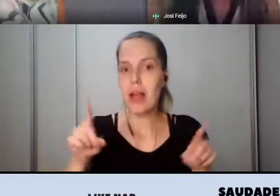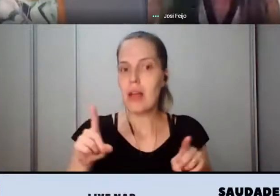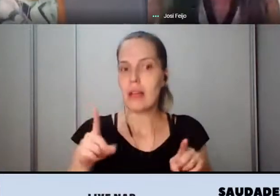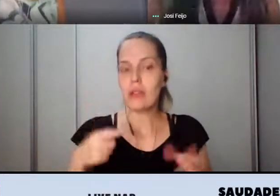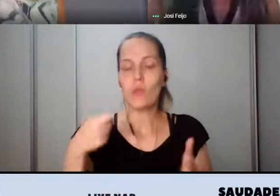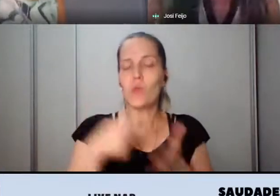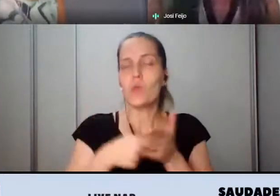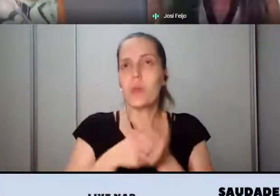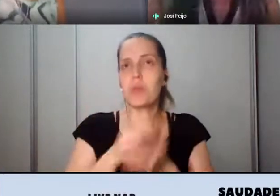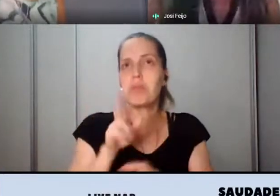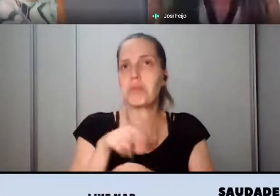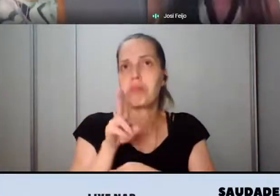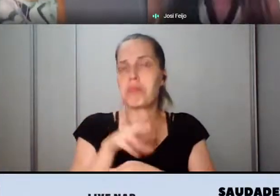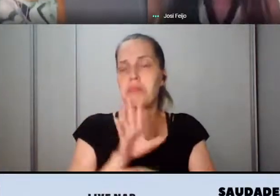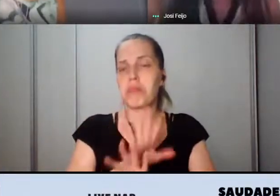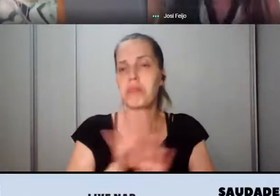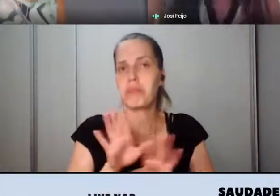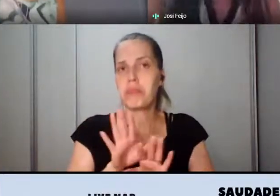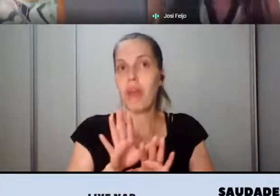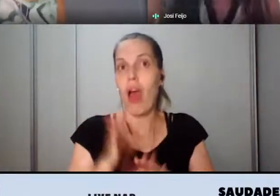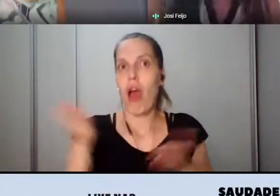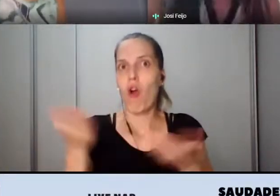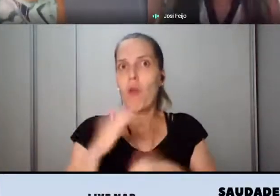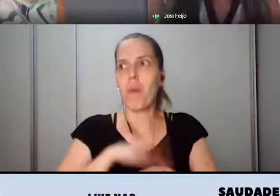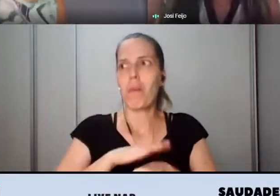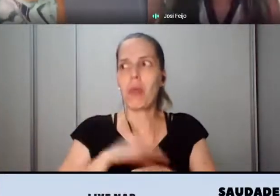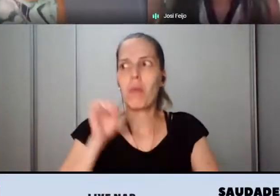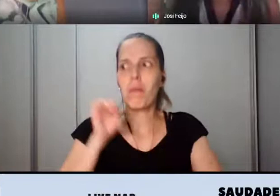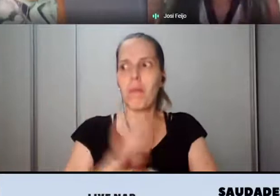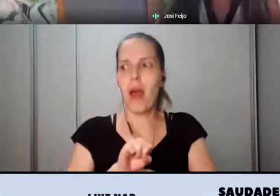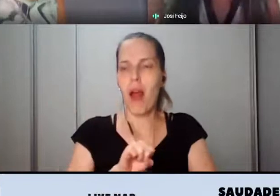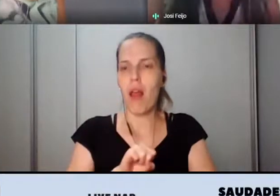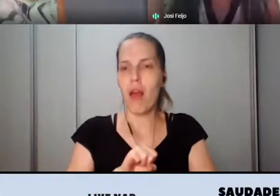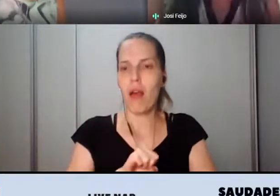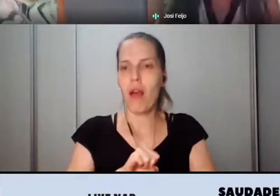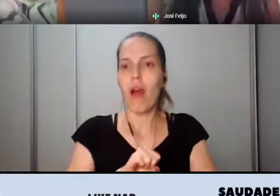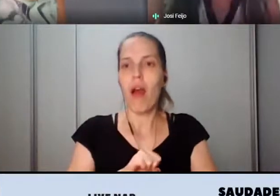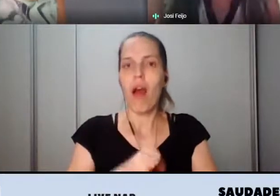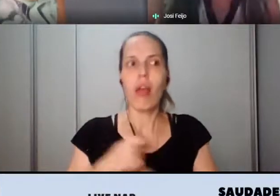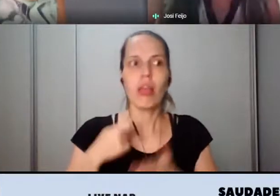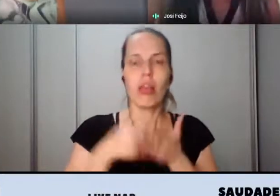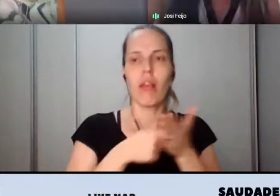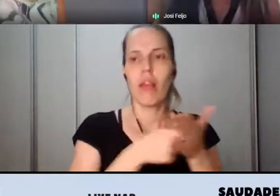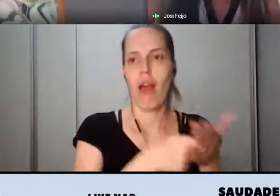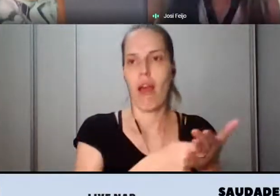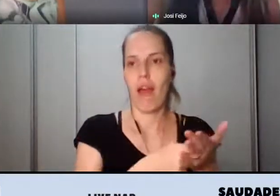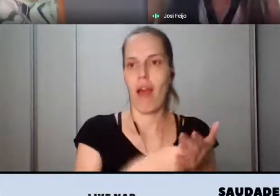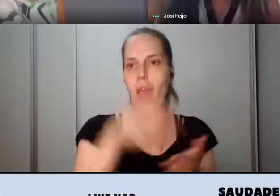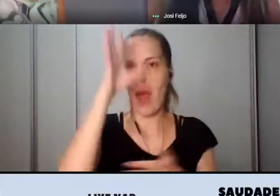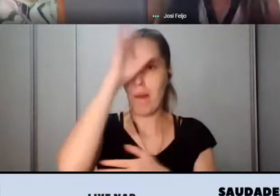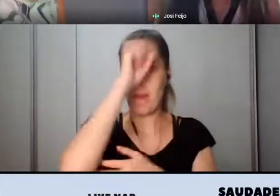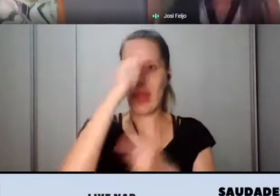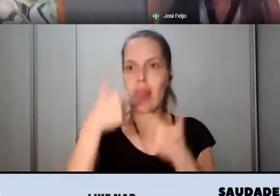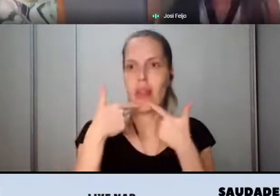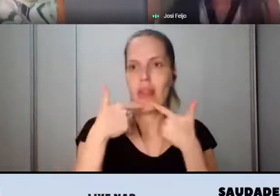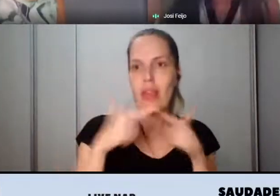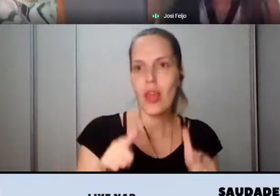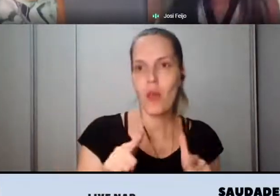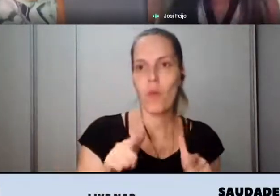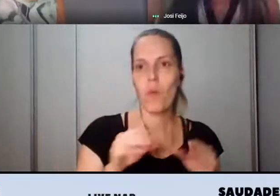permitiram nesse período, né? Questão de idiomas, até de mudança de cidade mesmo,